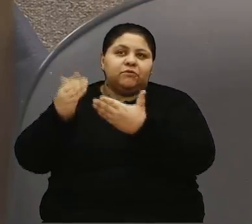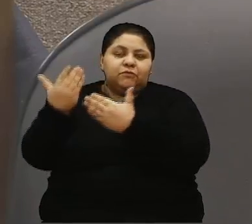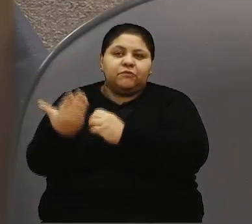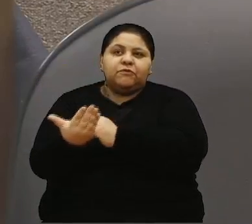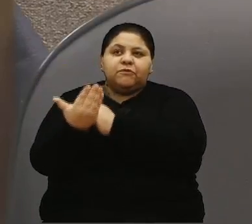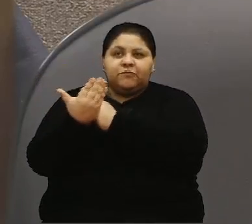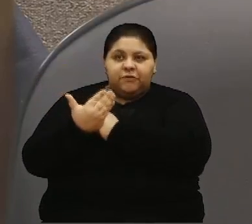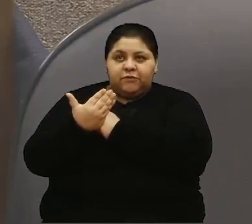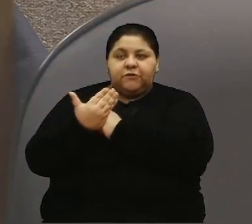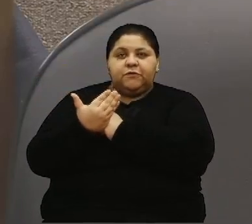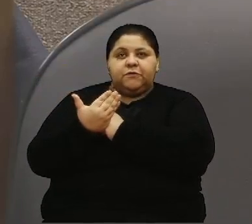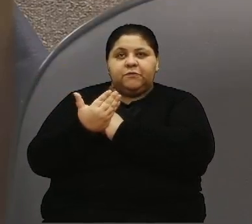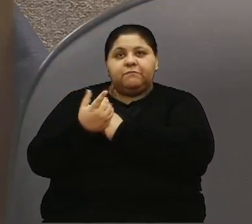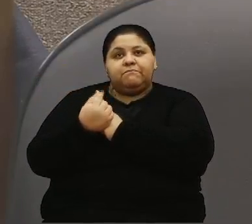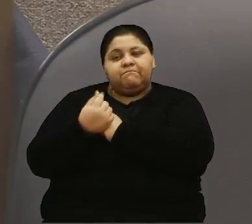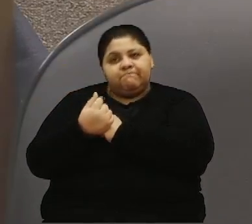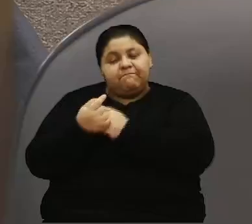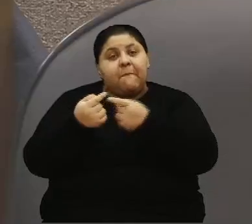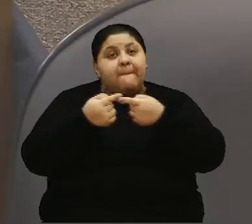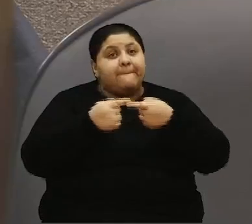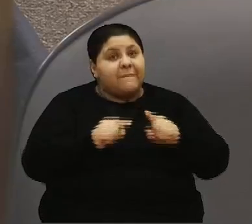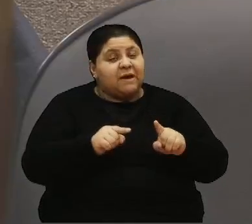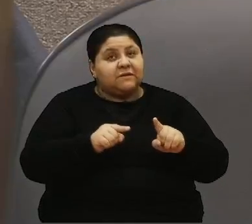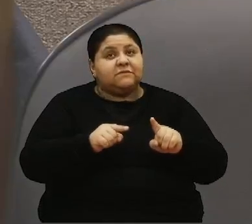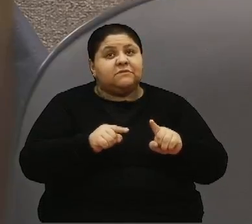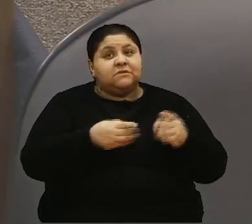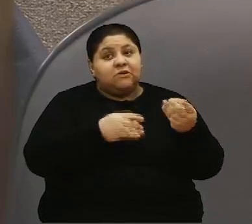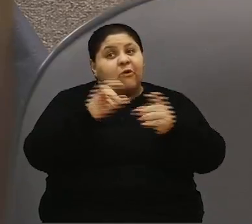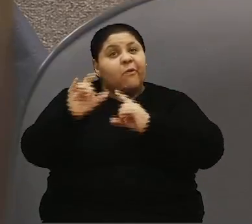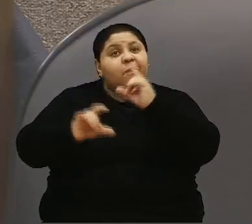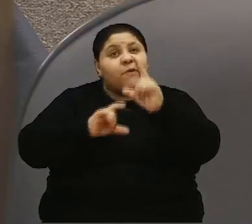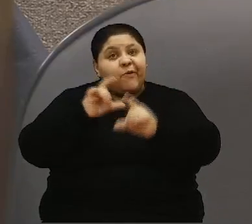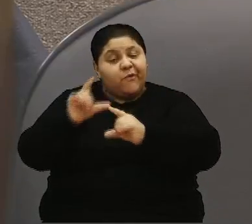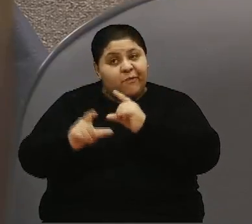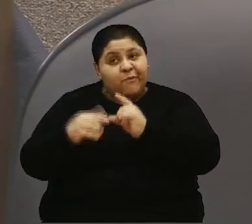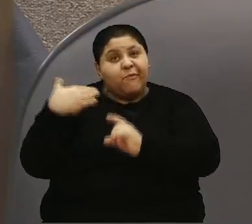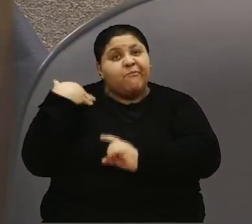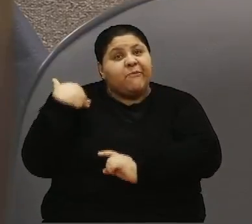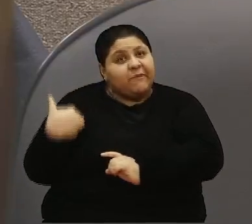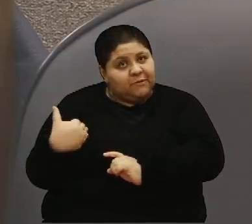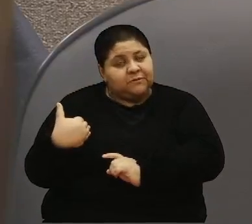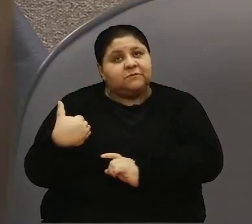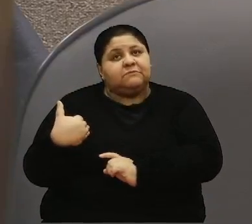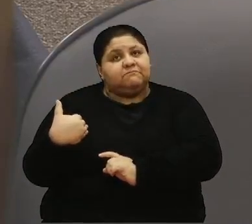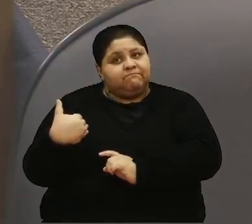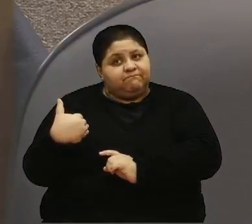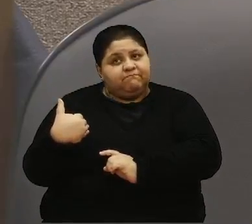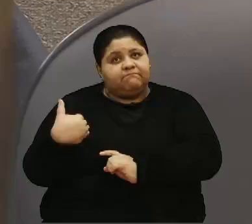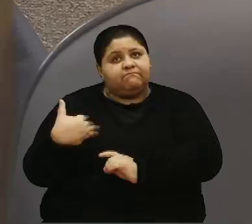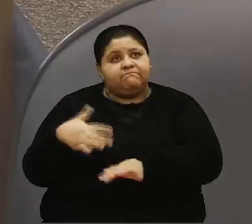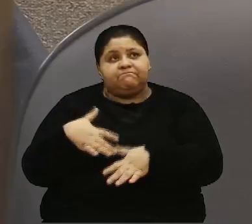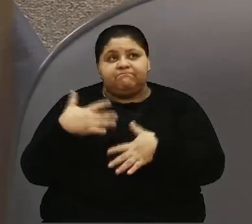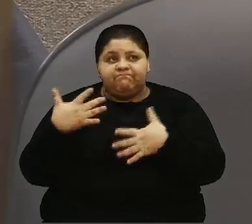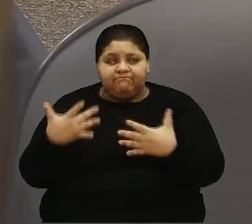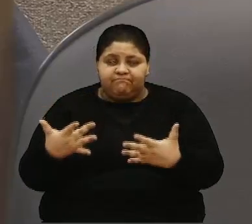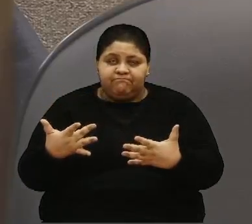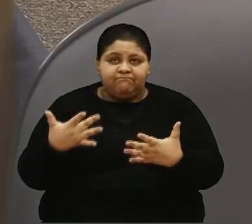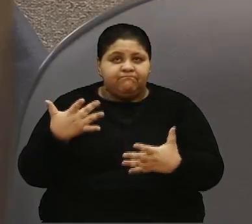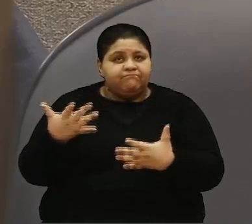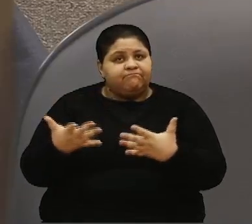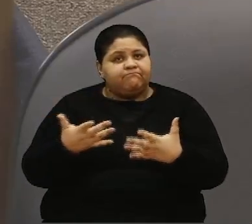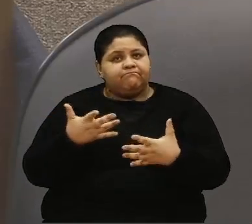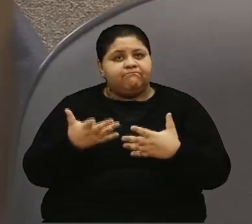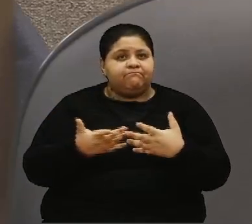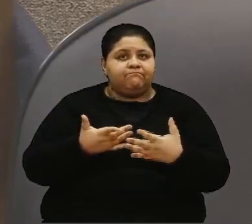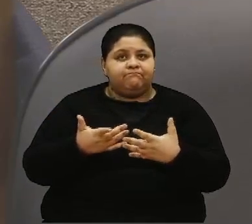recebimentos dos benefícios, porém, muitas pessoas me acionaram dizendo isso. Então, não só, de